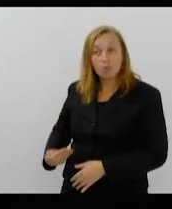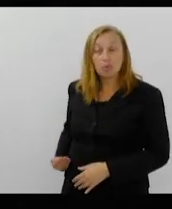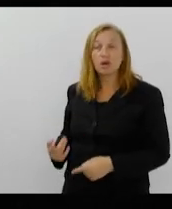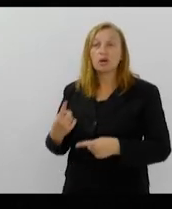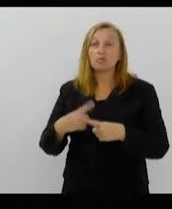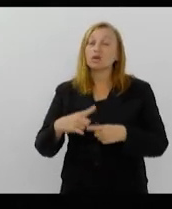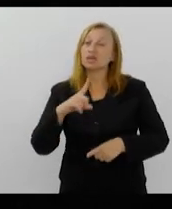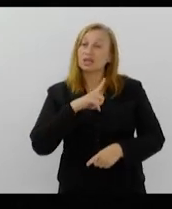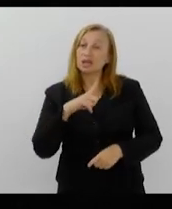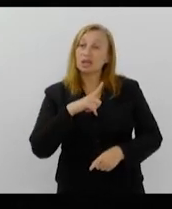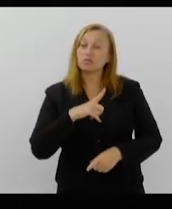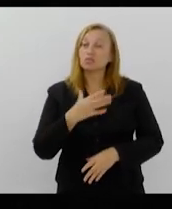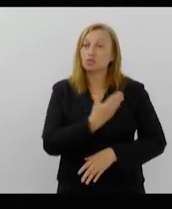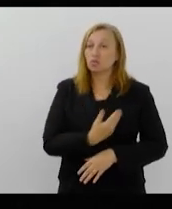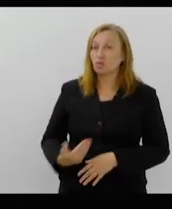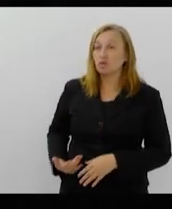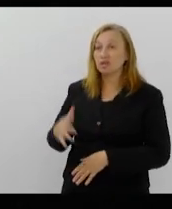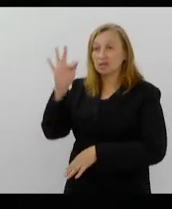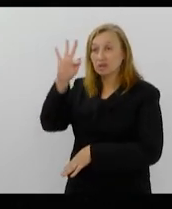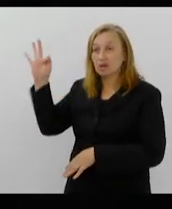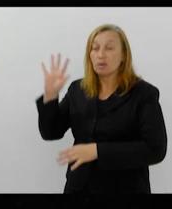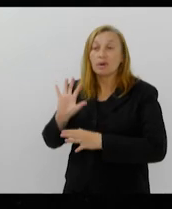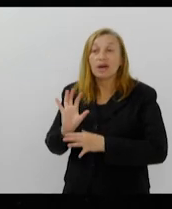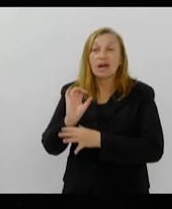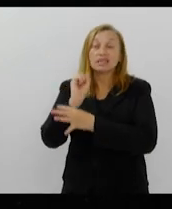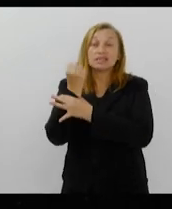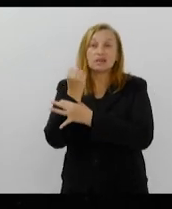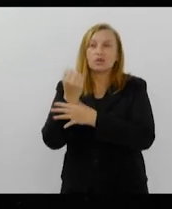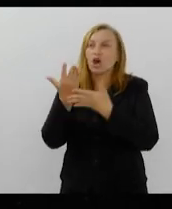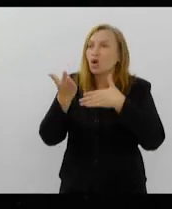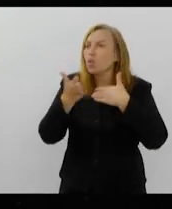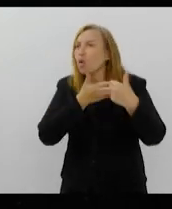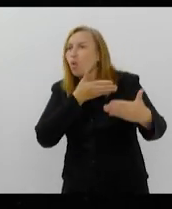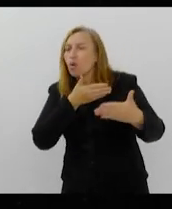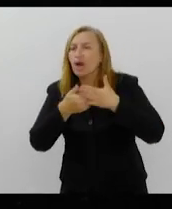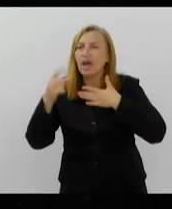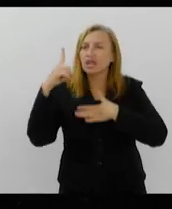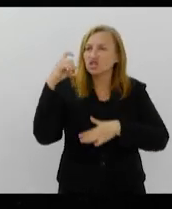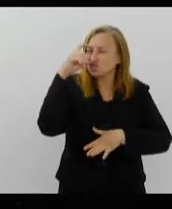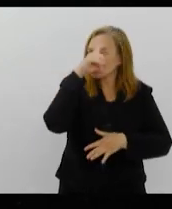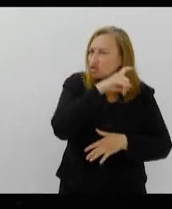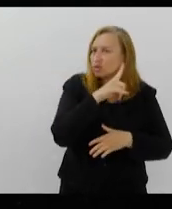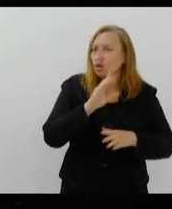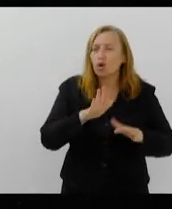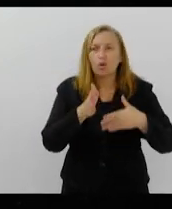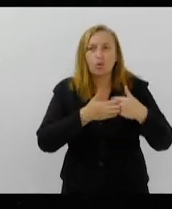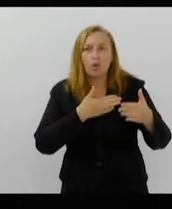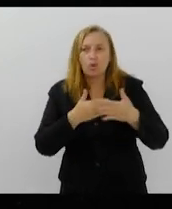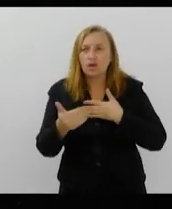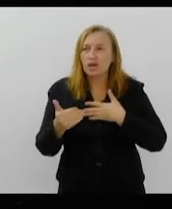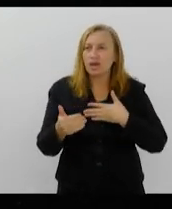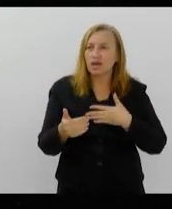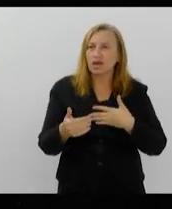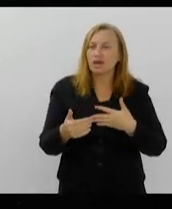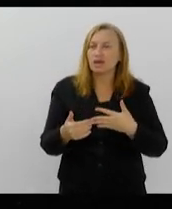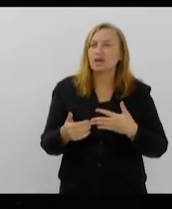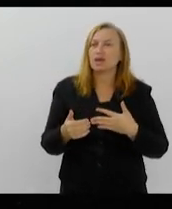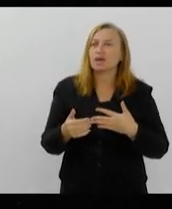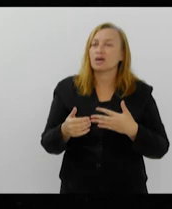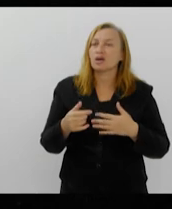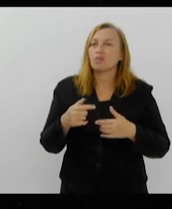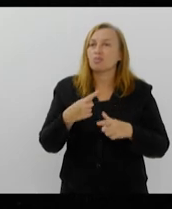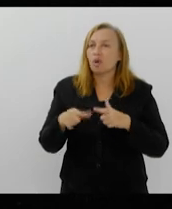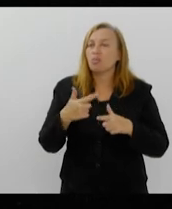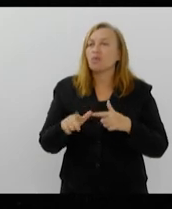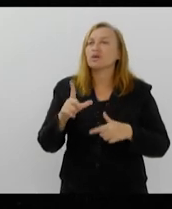aí o governo federal para garantir qualquer dificuldade, qualquer sobressalto que pudesse ter com